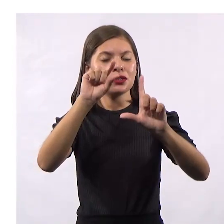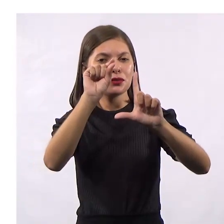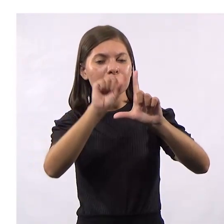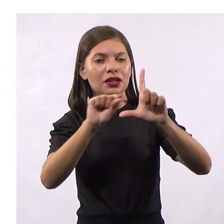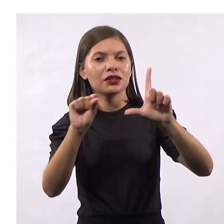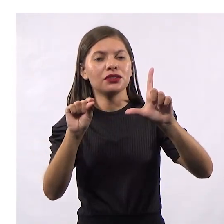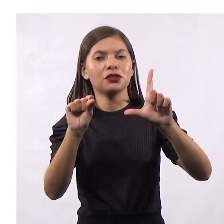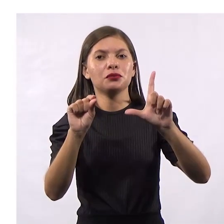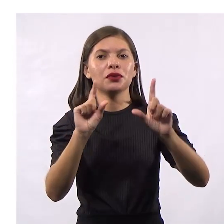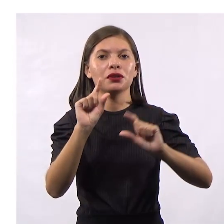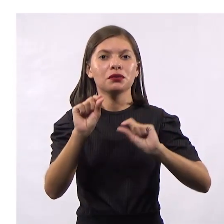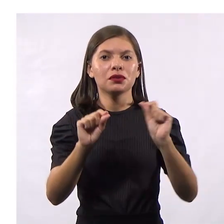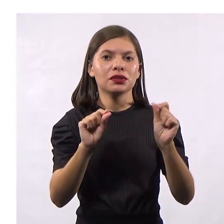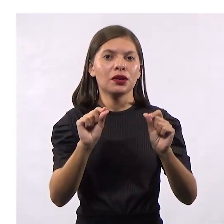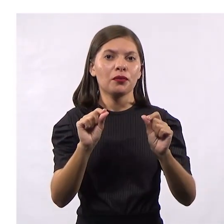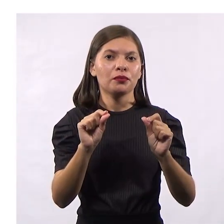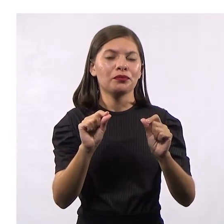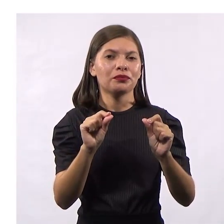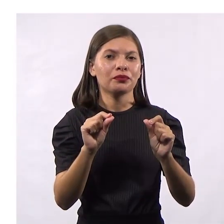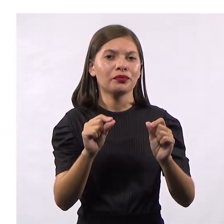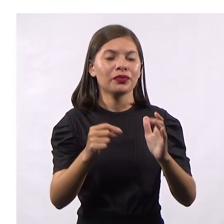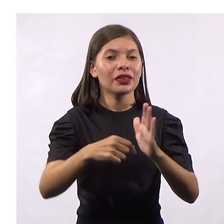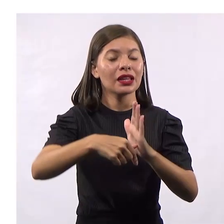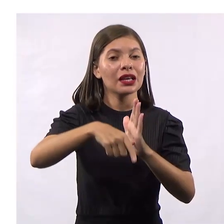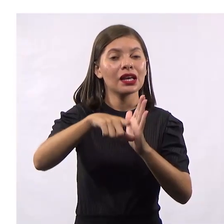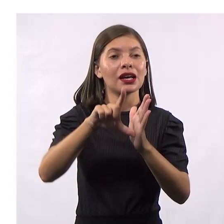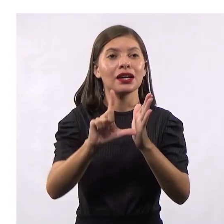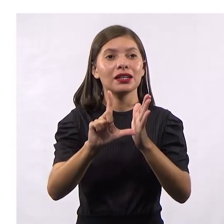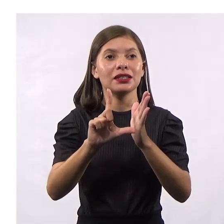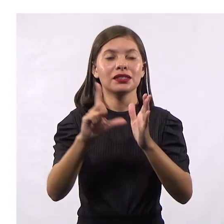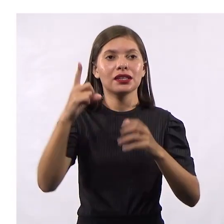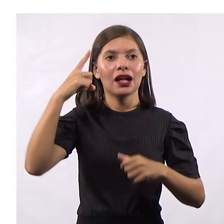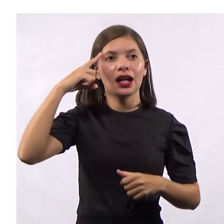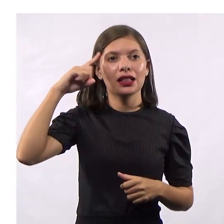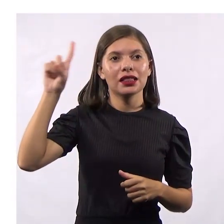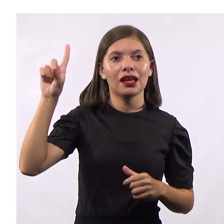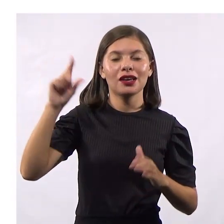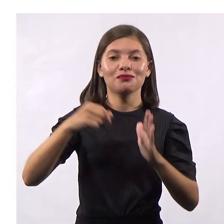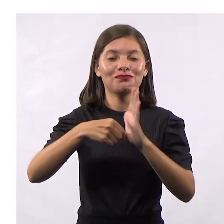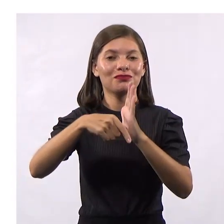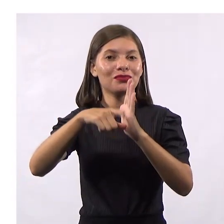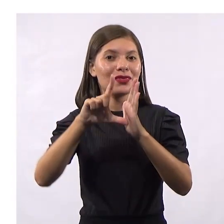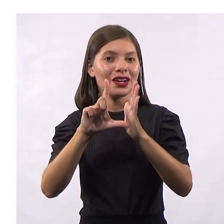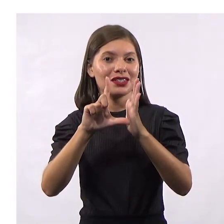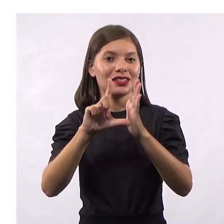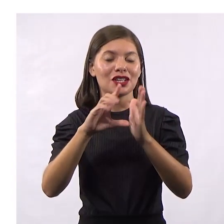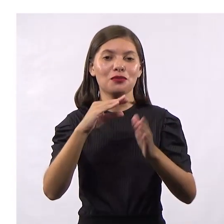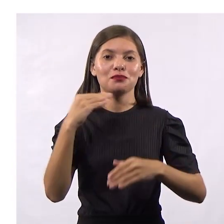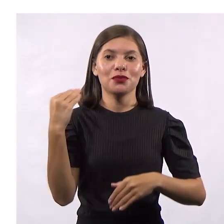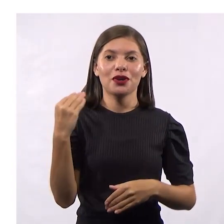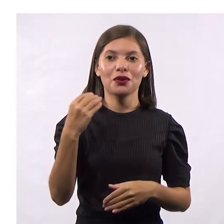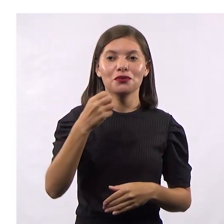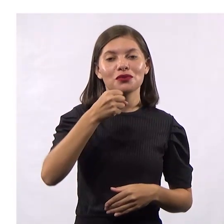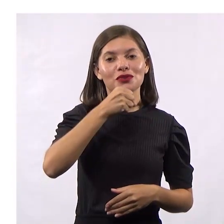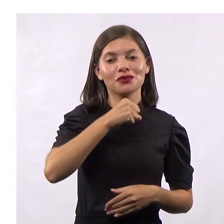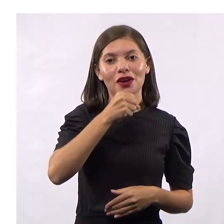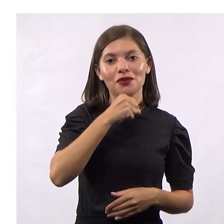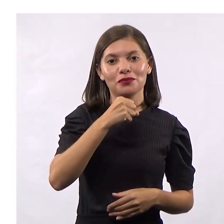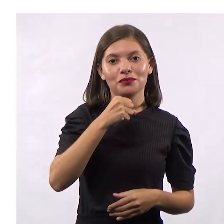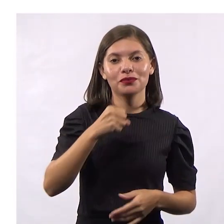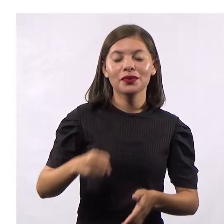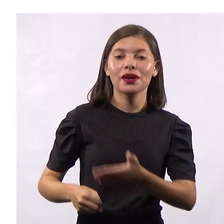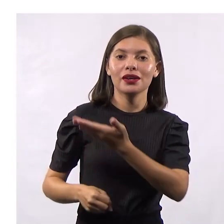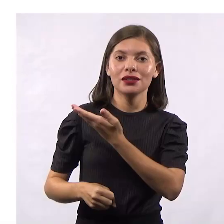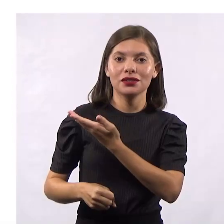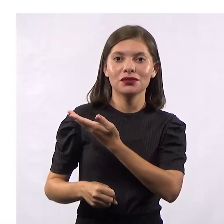de paradigma com essa alocação prévia de riscos, sabe? Aquela ideia assim do precavido, morreu de